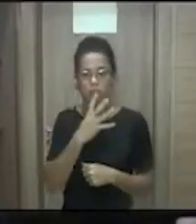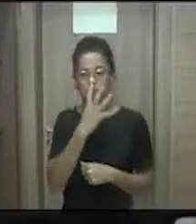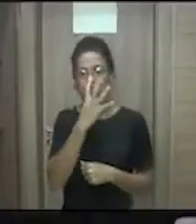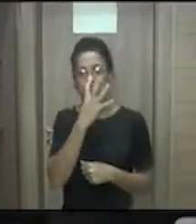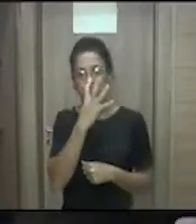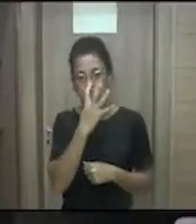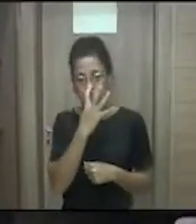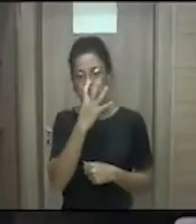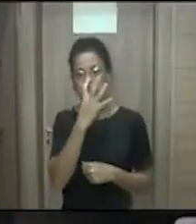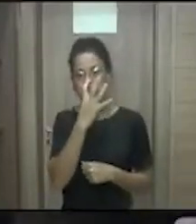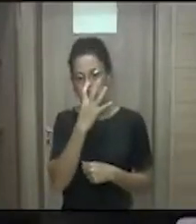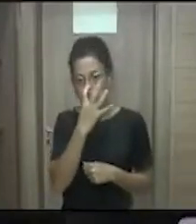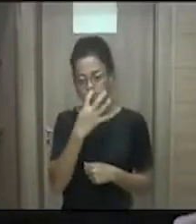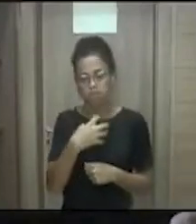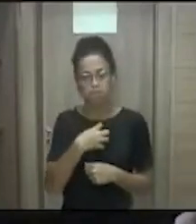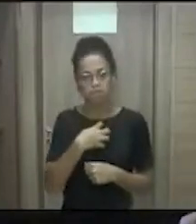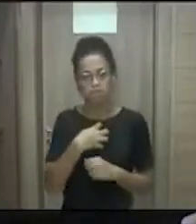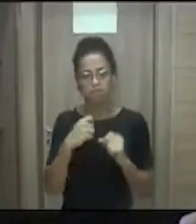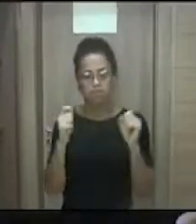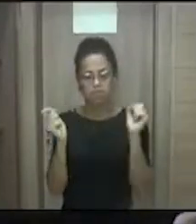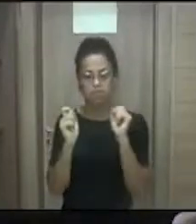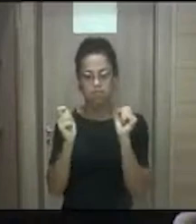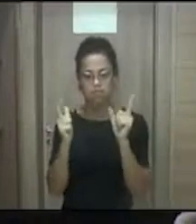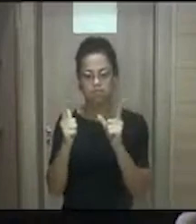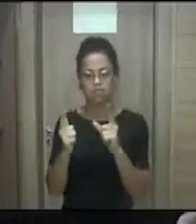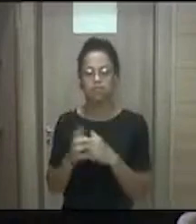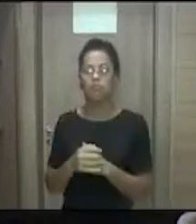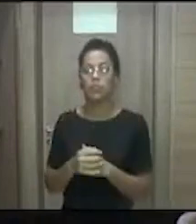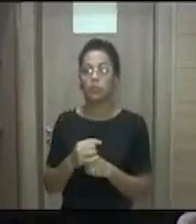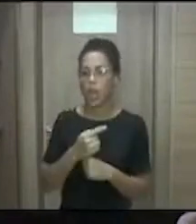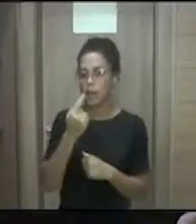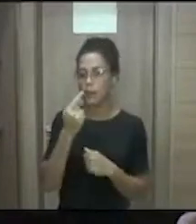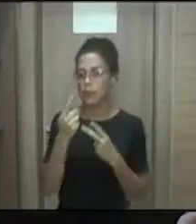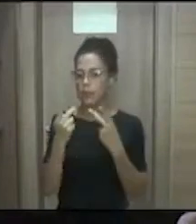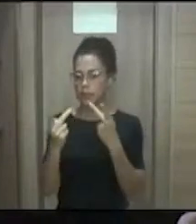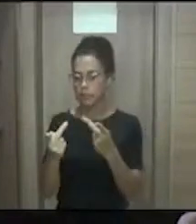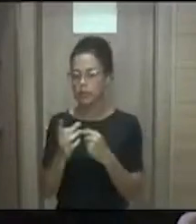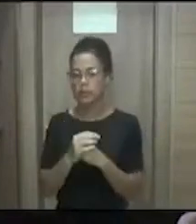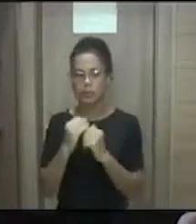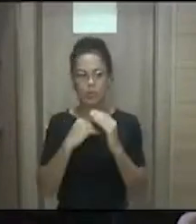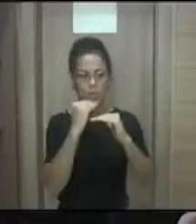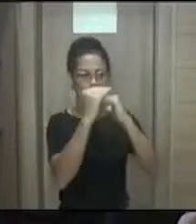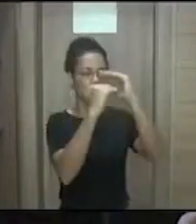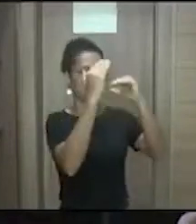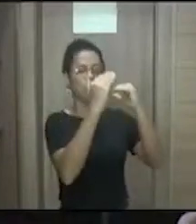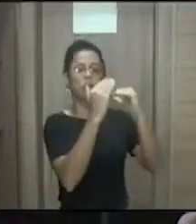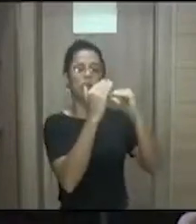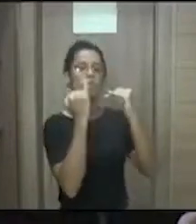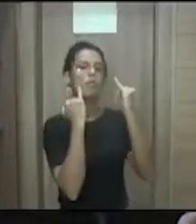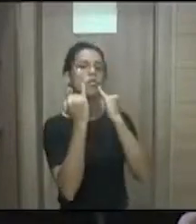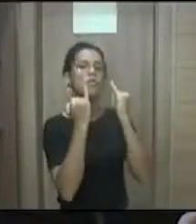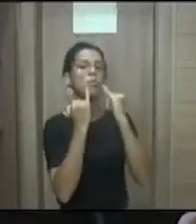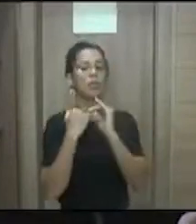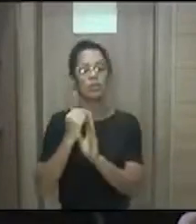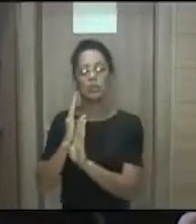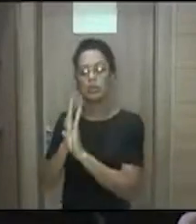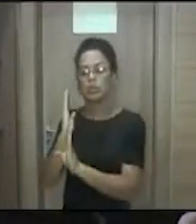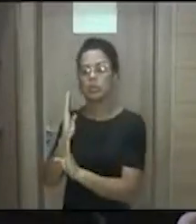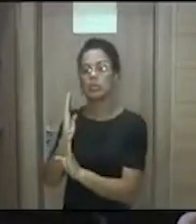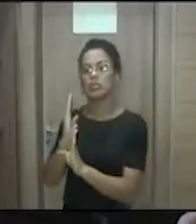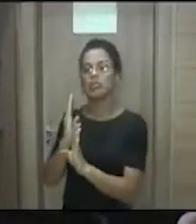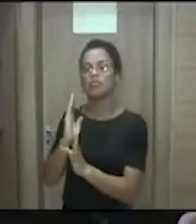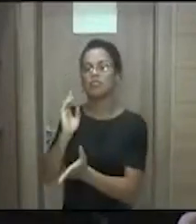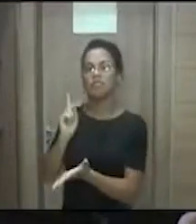nas primeiras visitas, né? E à medida que a gente foi avançando na produção de dados, a gente se deparou com realidades bem